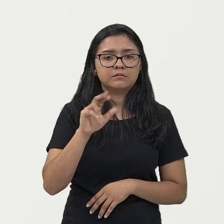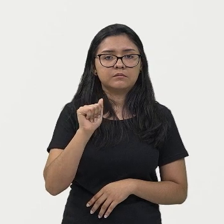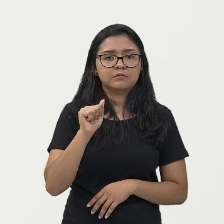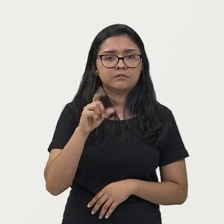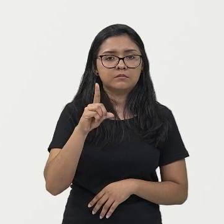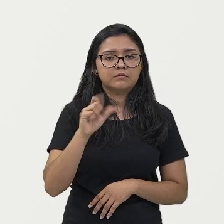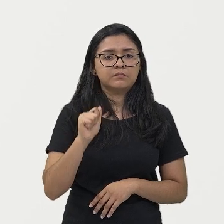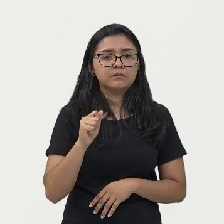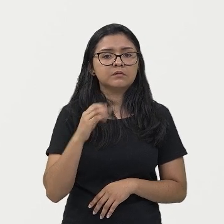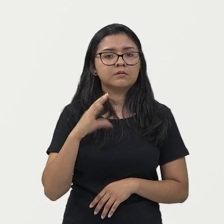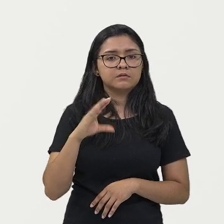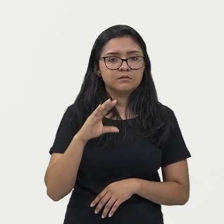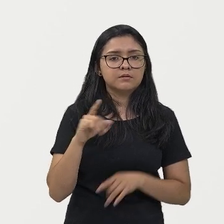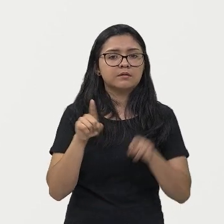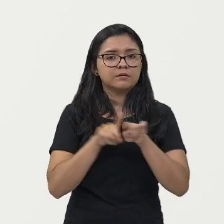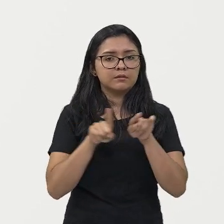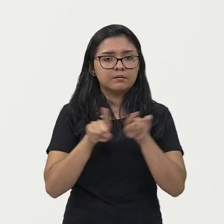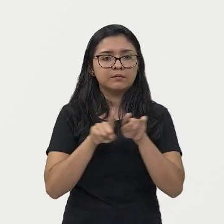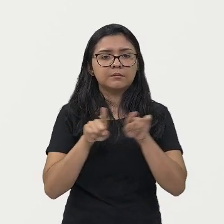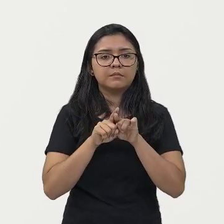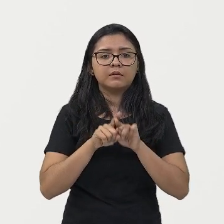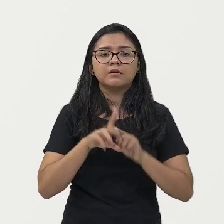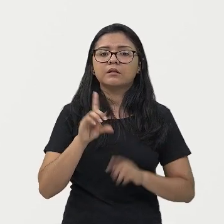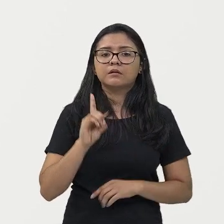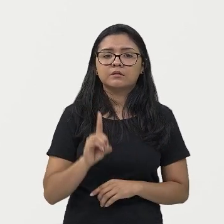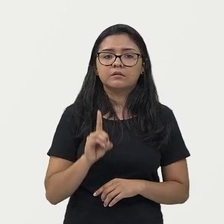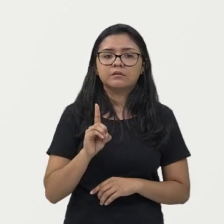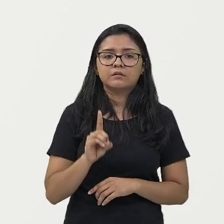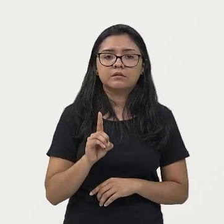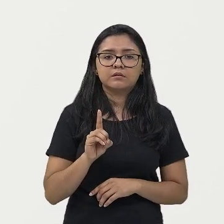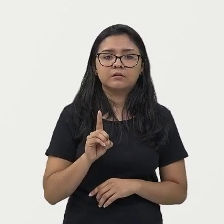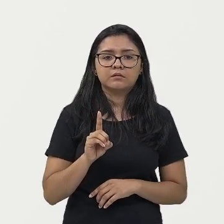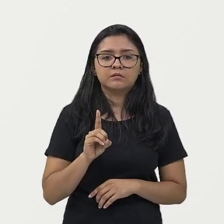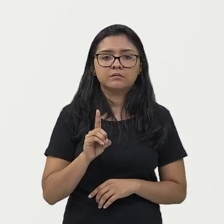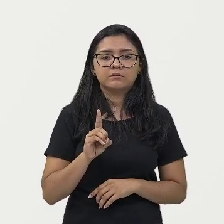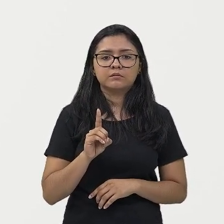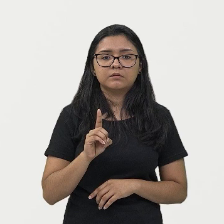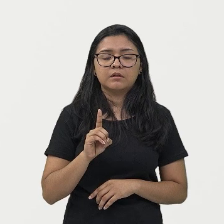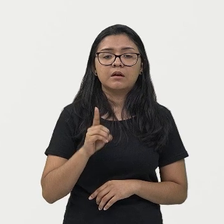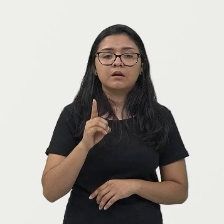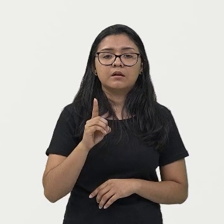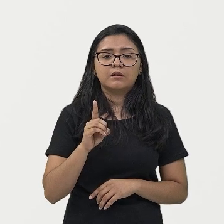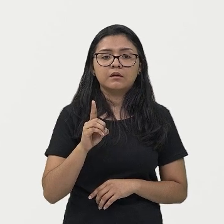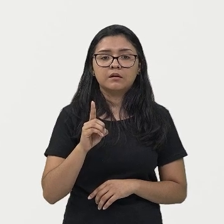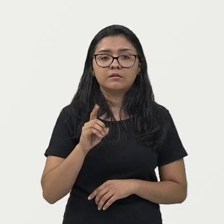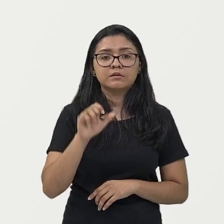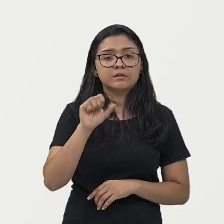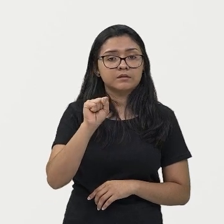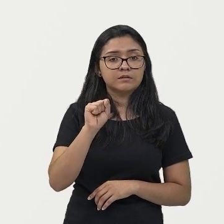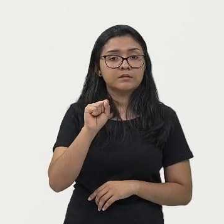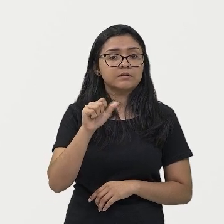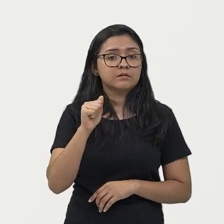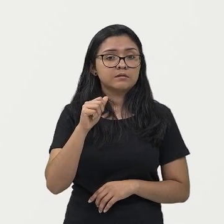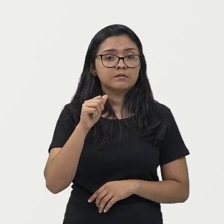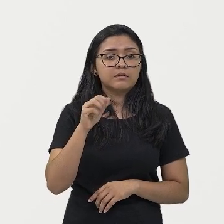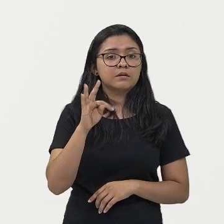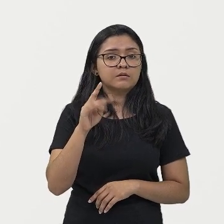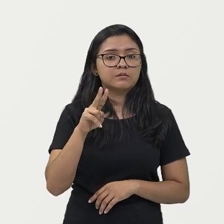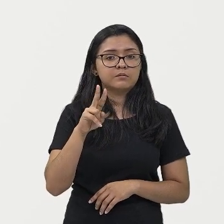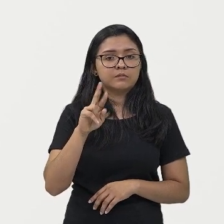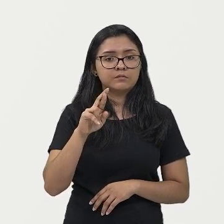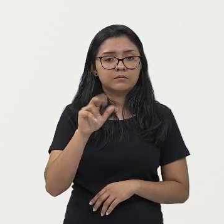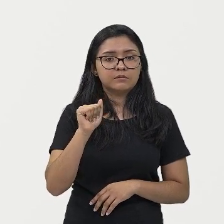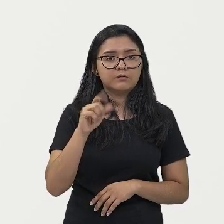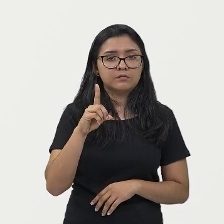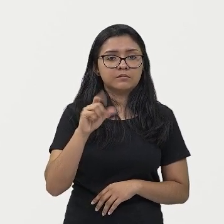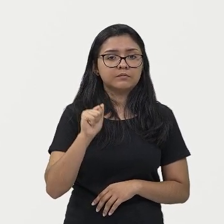C, insaturada. E a letra D, ó, tá dizendo que a cadeia é saturada. E